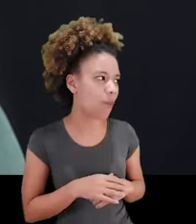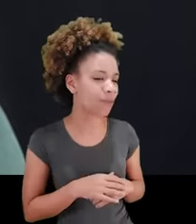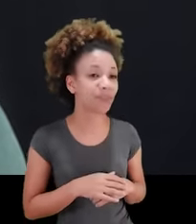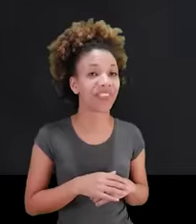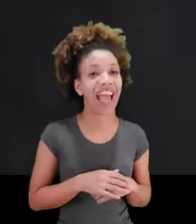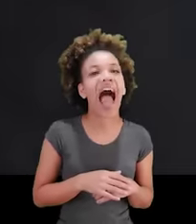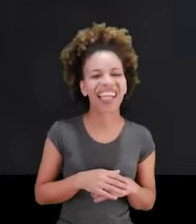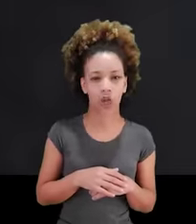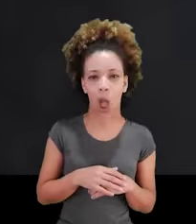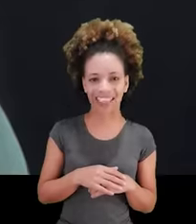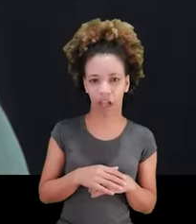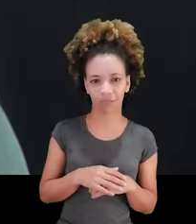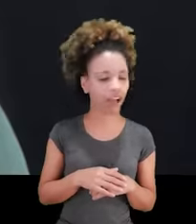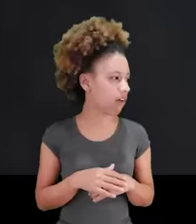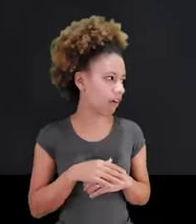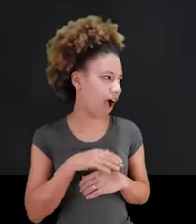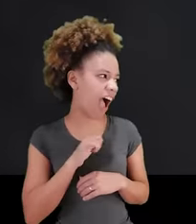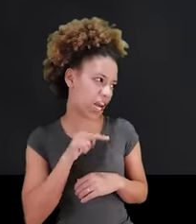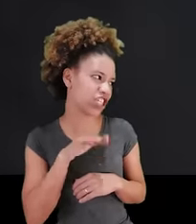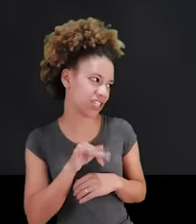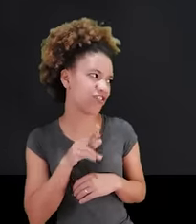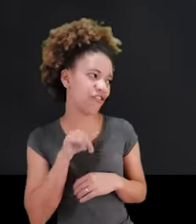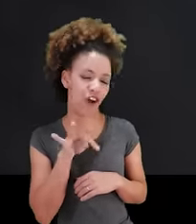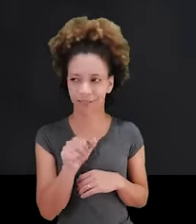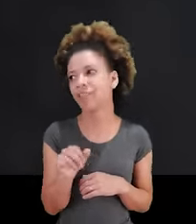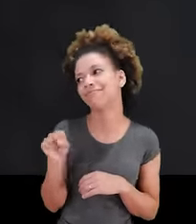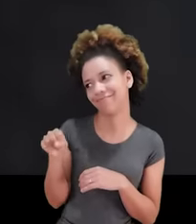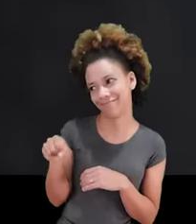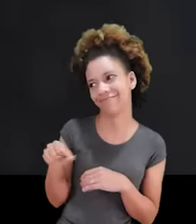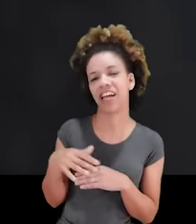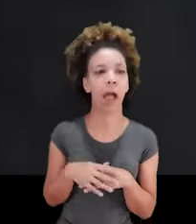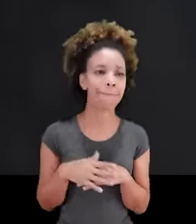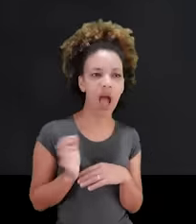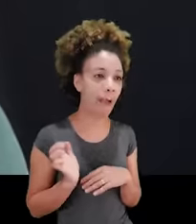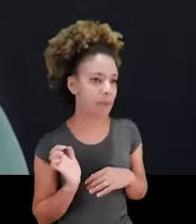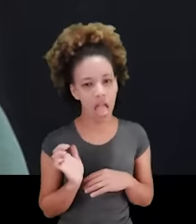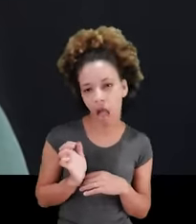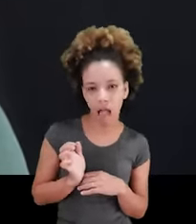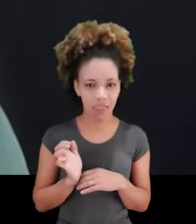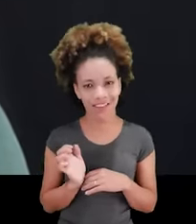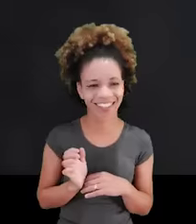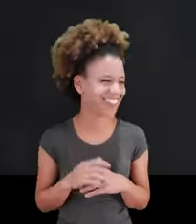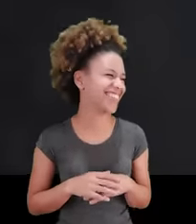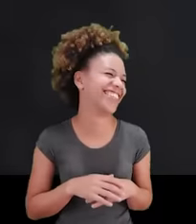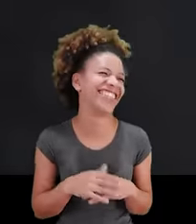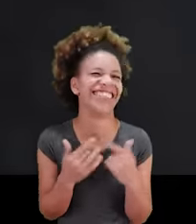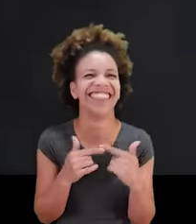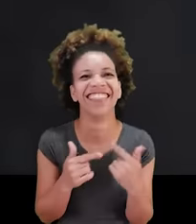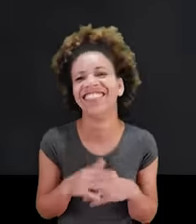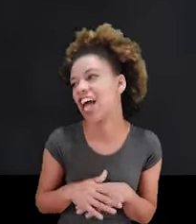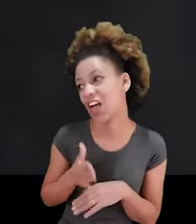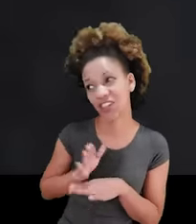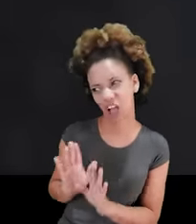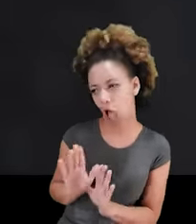eu tô aqui, ó. É meio Alexandre Fó. É Alexandre Fó. É, um pouco. Ou então fico meio boiola. É. Assim, eu gosto de falar assim,